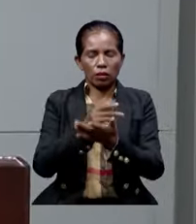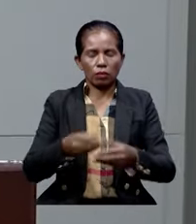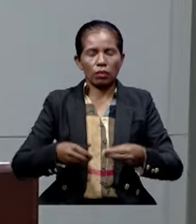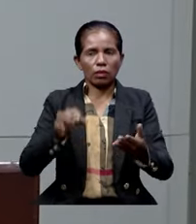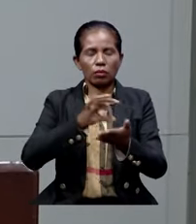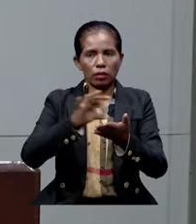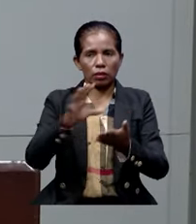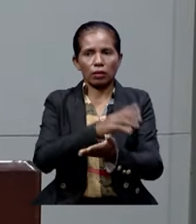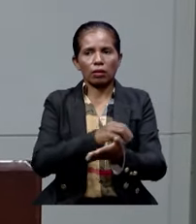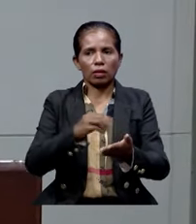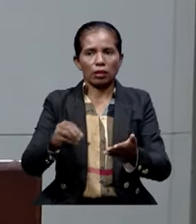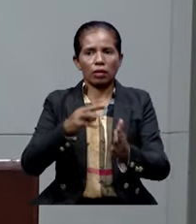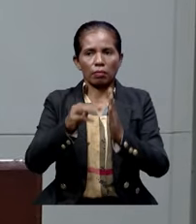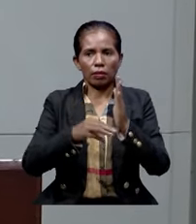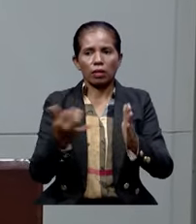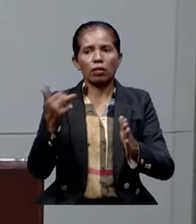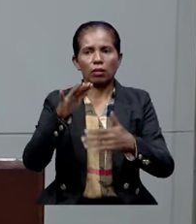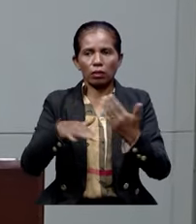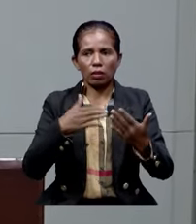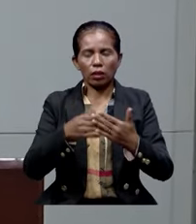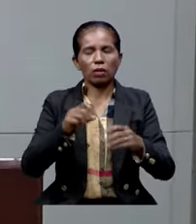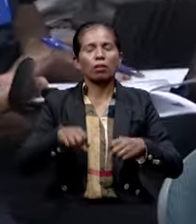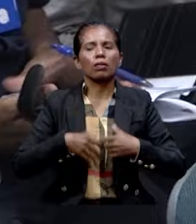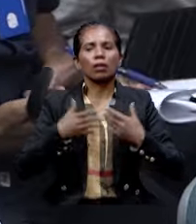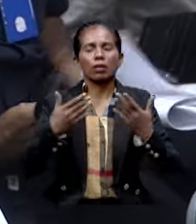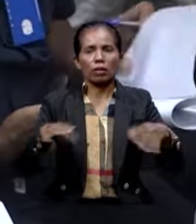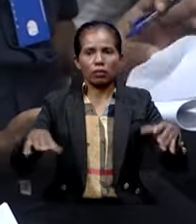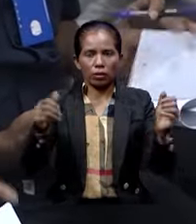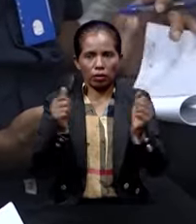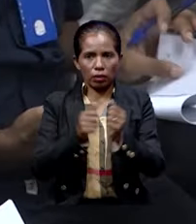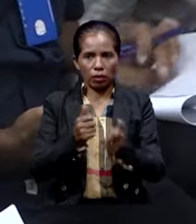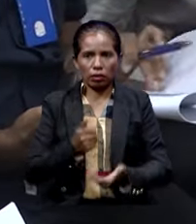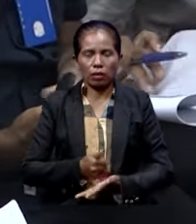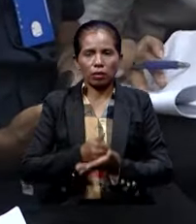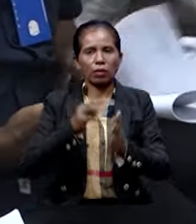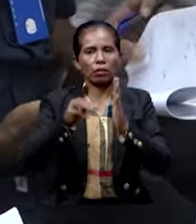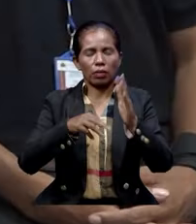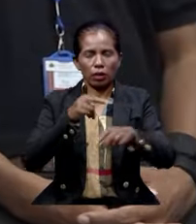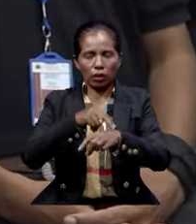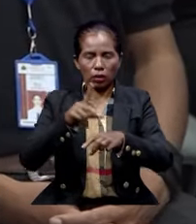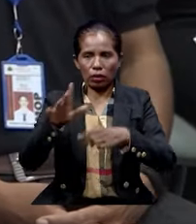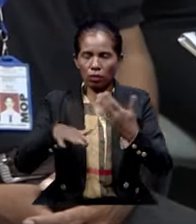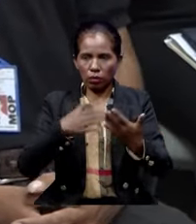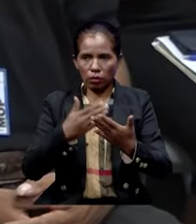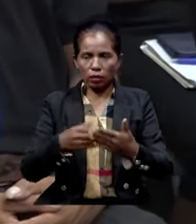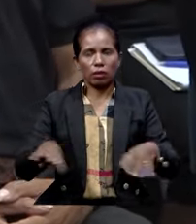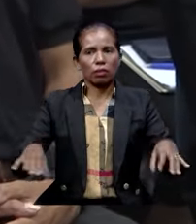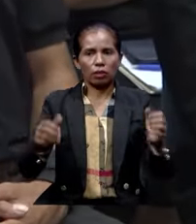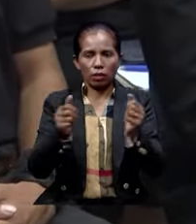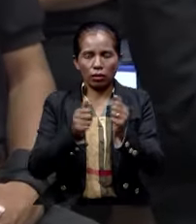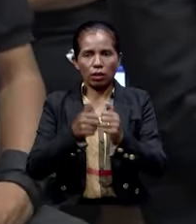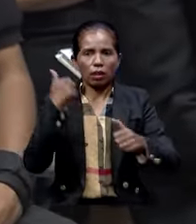bo protocolo no medio oficer sira, o ensa atu colabora no facilita media nacional sira, o de cobertura ba